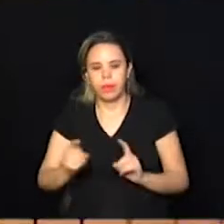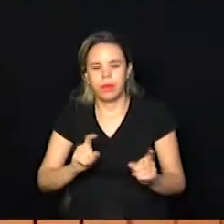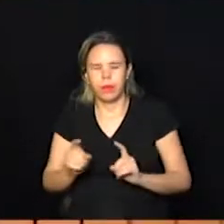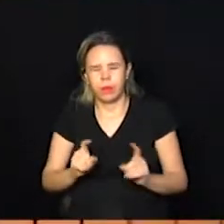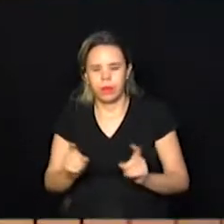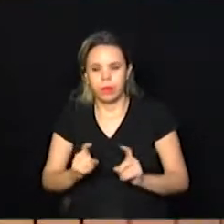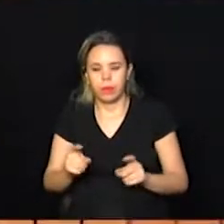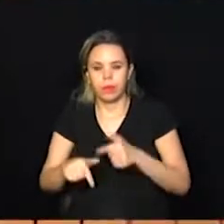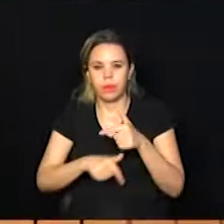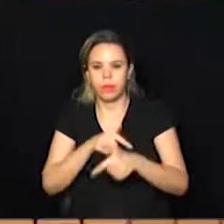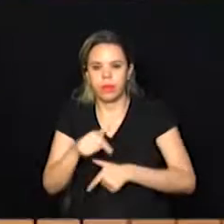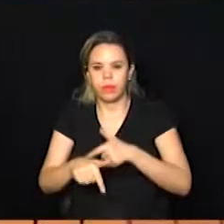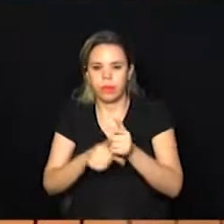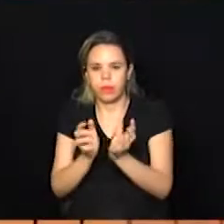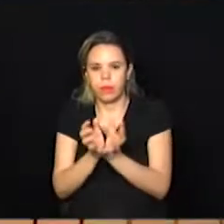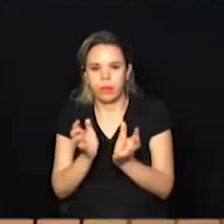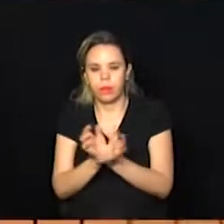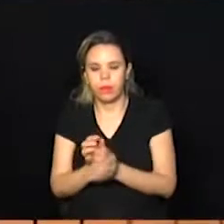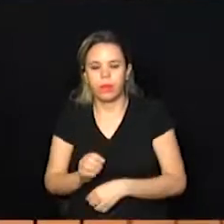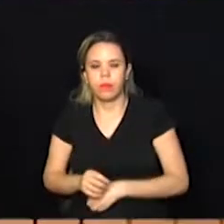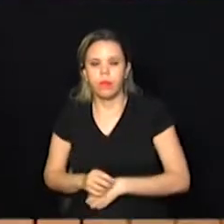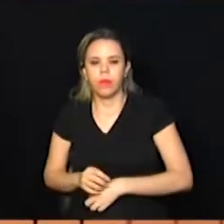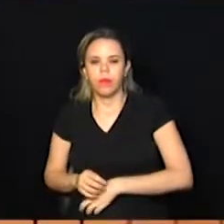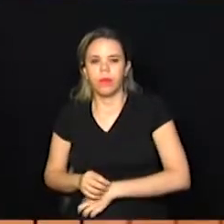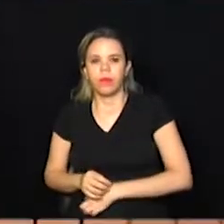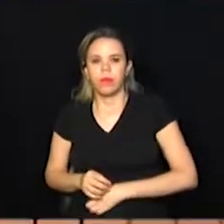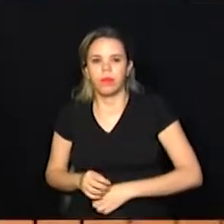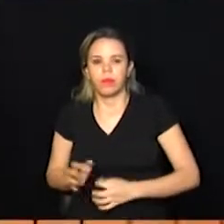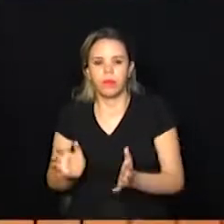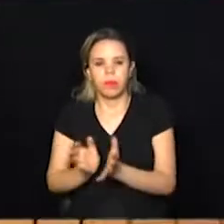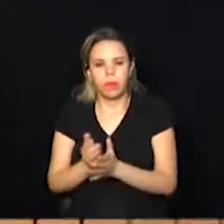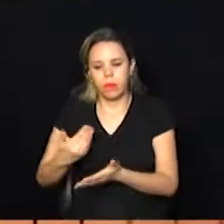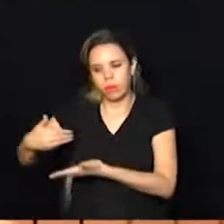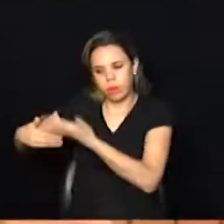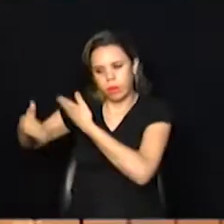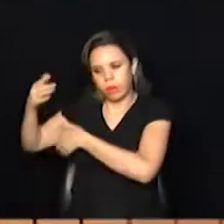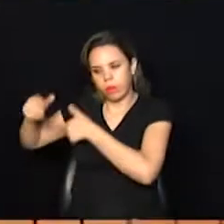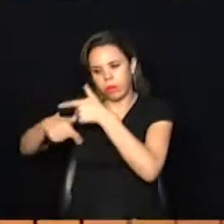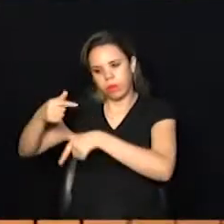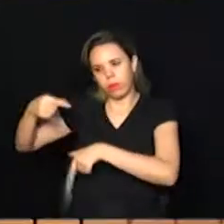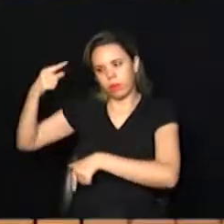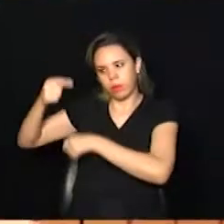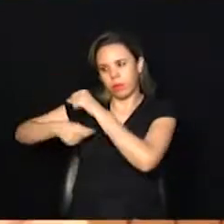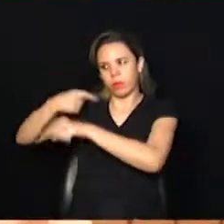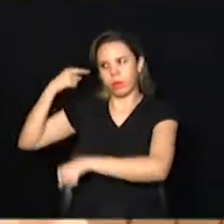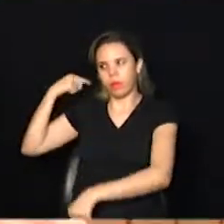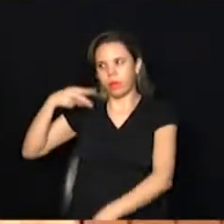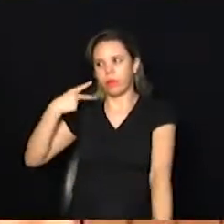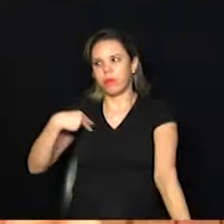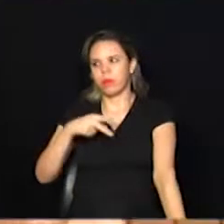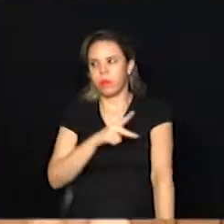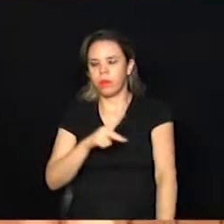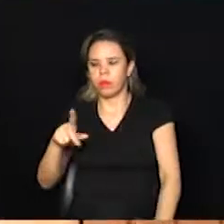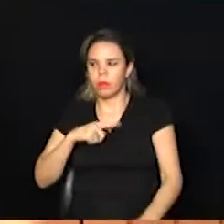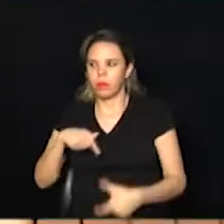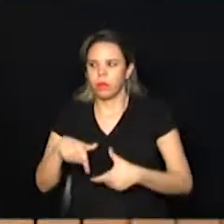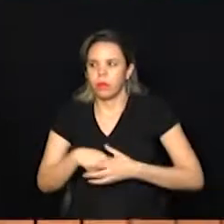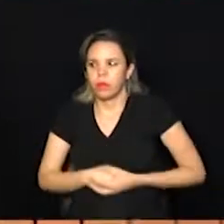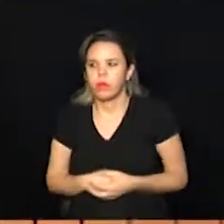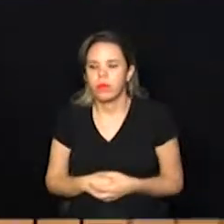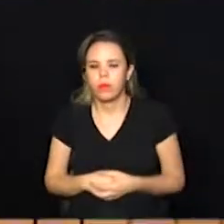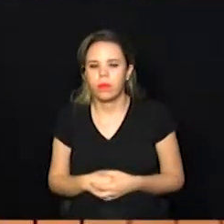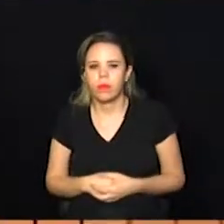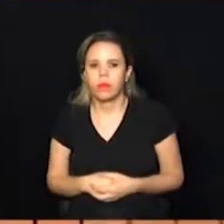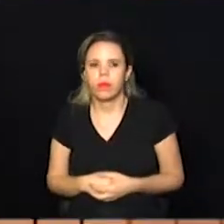dos trabalhos da comissão. A comissão, desde a legislatura passada, que eu tenho presidido, então, como